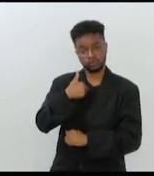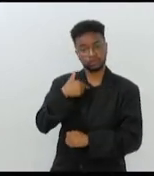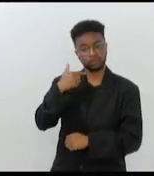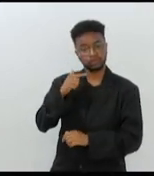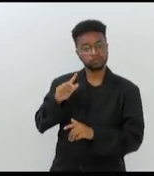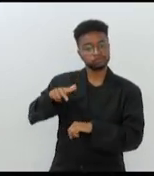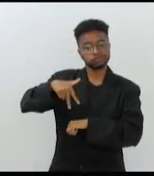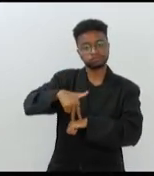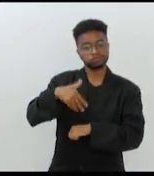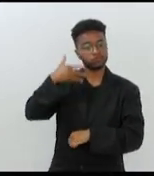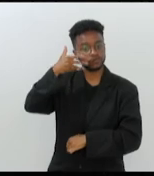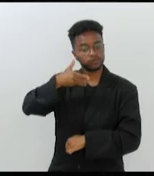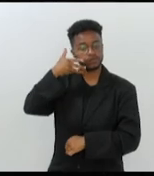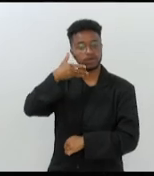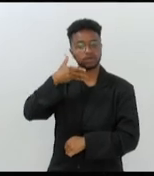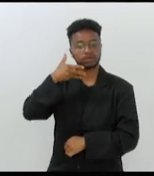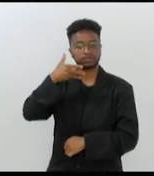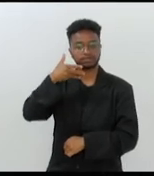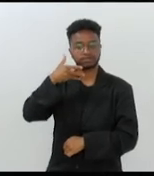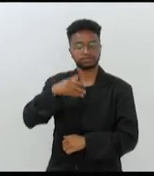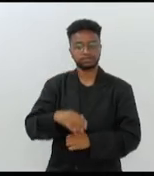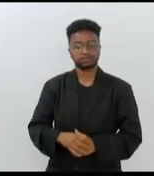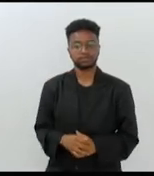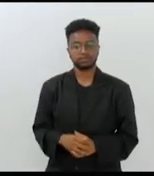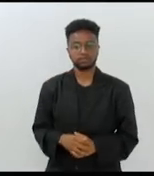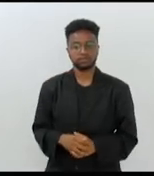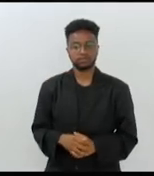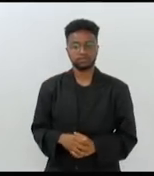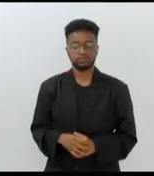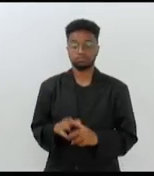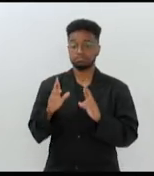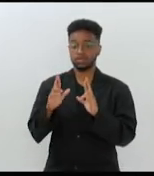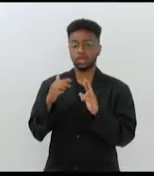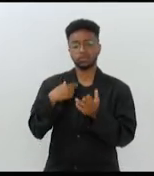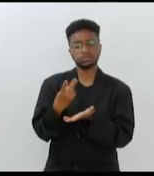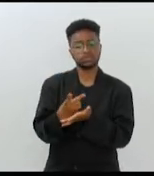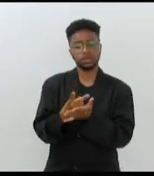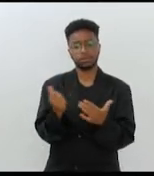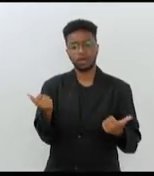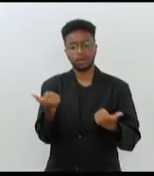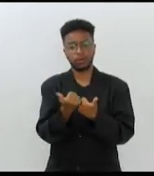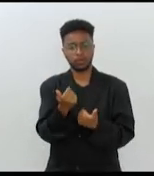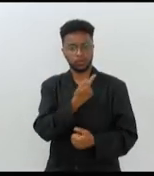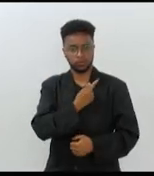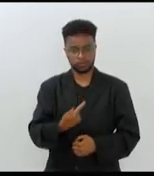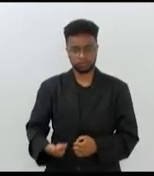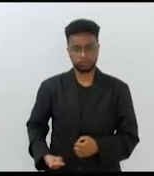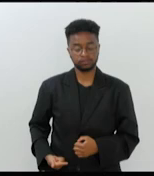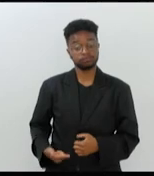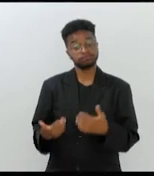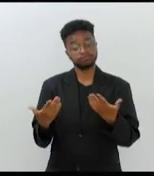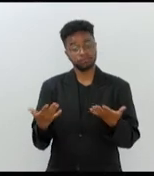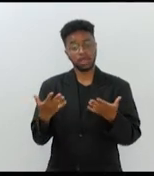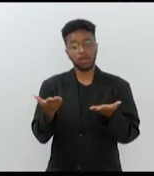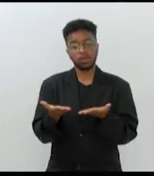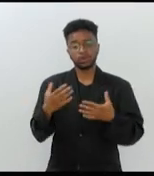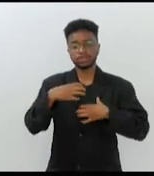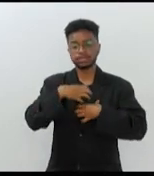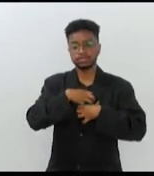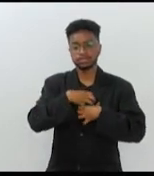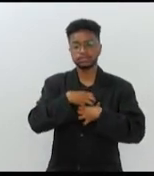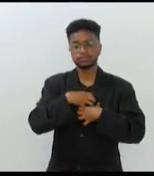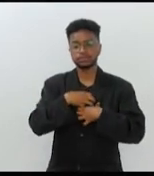fala nesta tribuna, que sempre apoiou este governo e está se sentindo